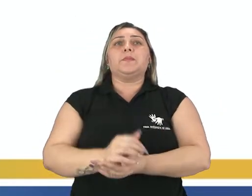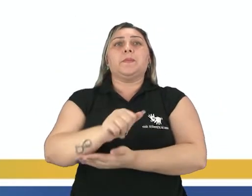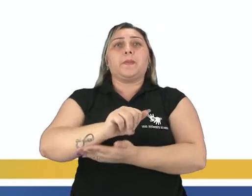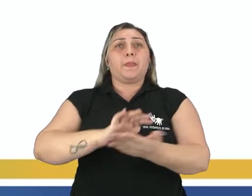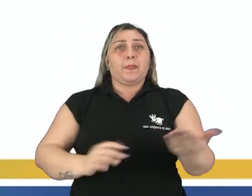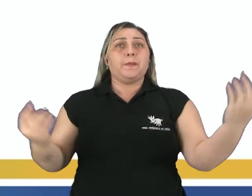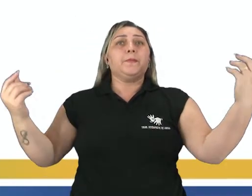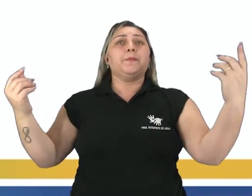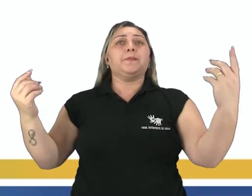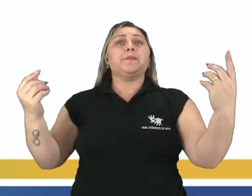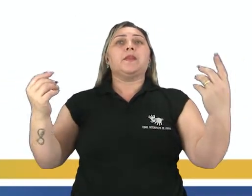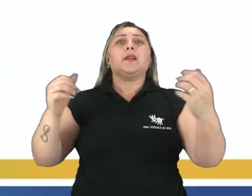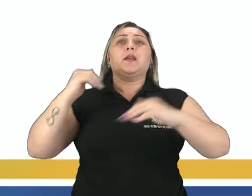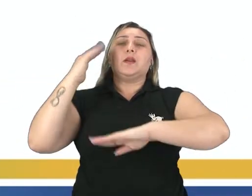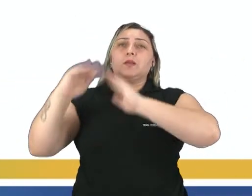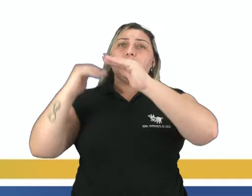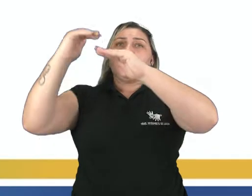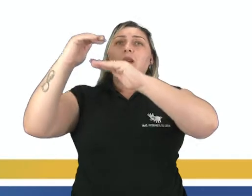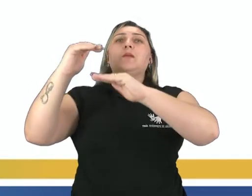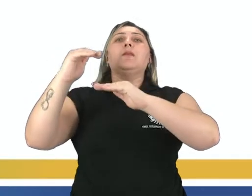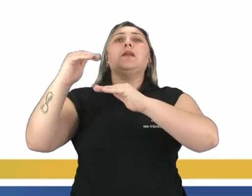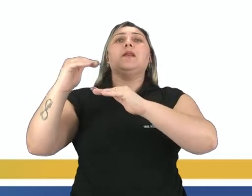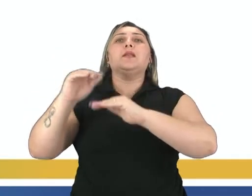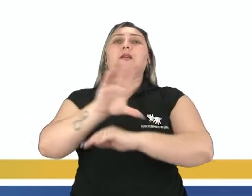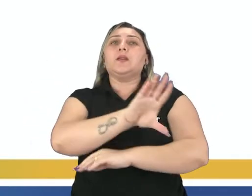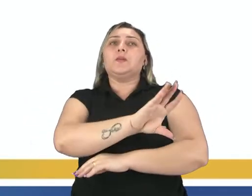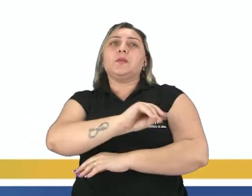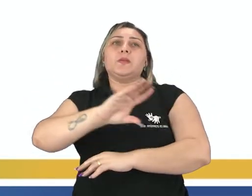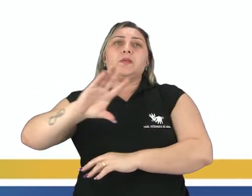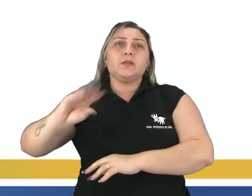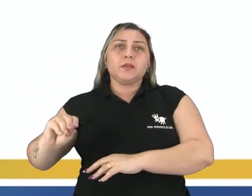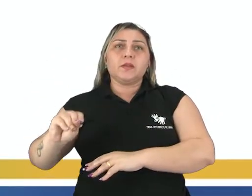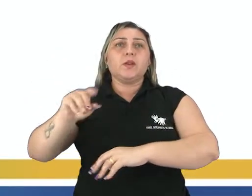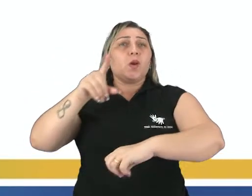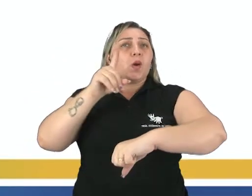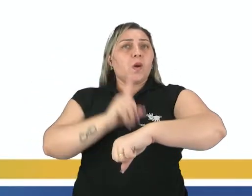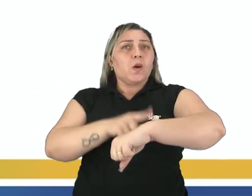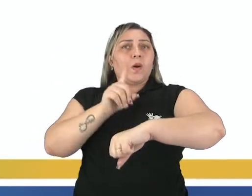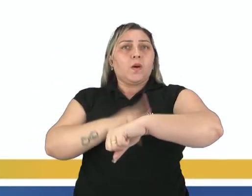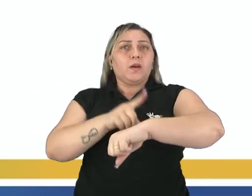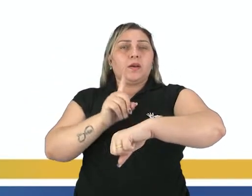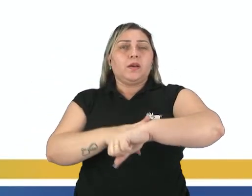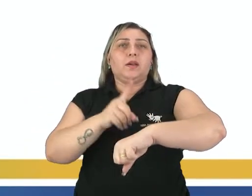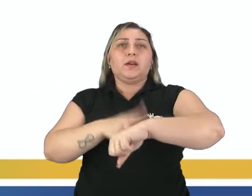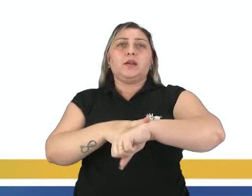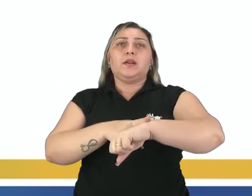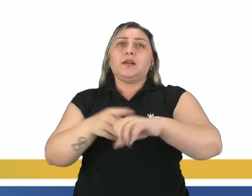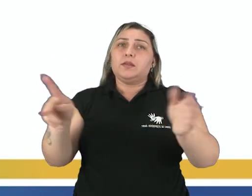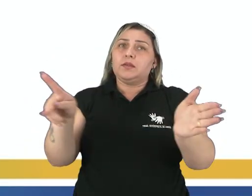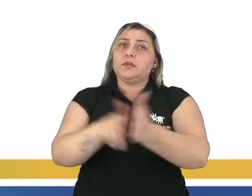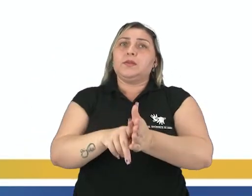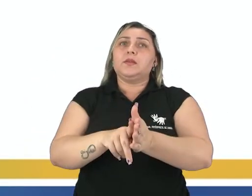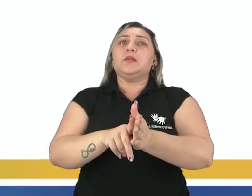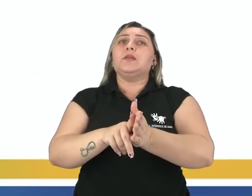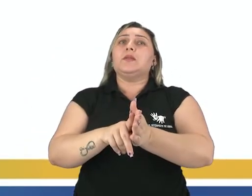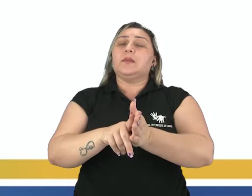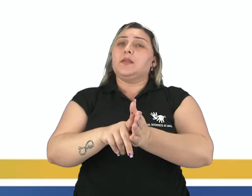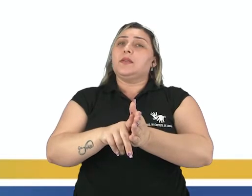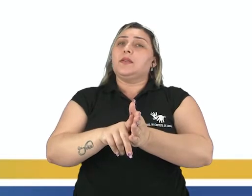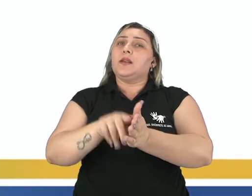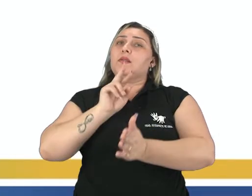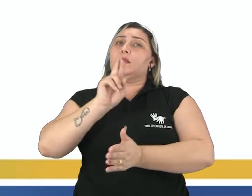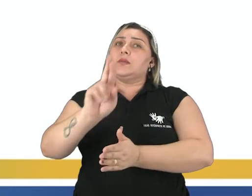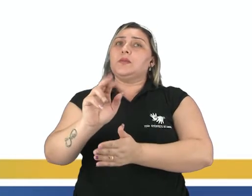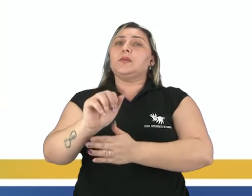regular. Segundo, atividade compatível com o desenvolvimento do adolescente. Terceiro, horário especial